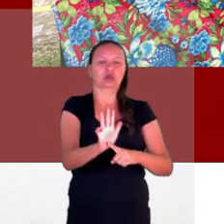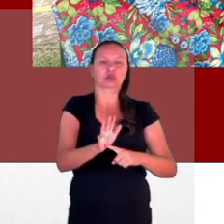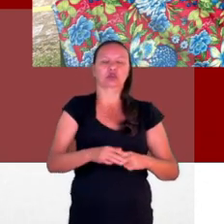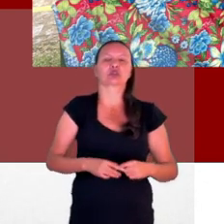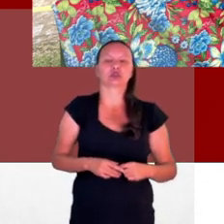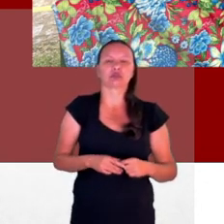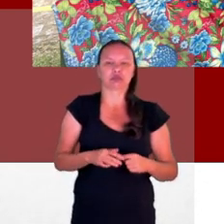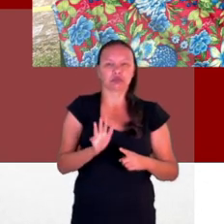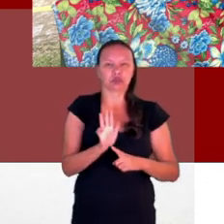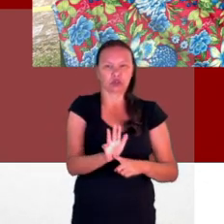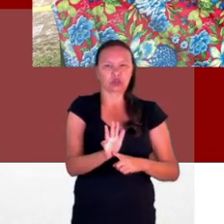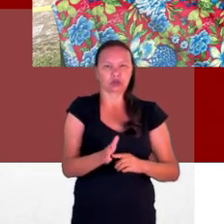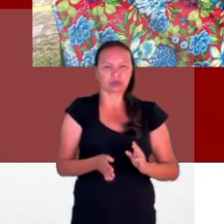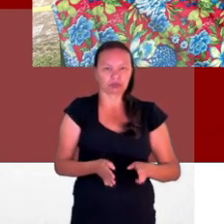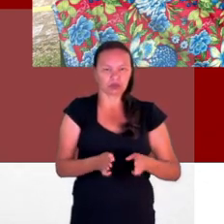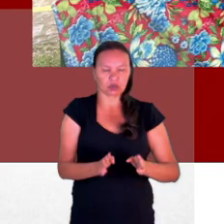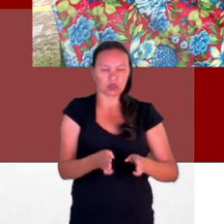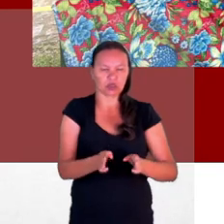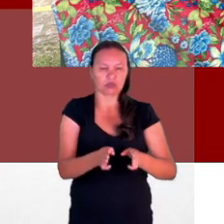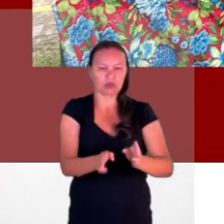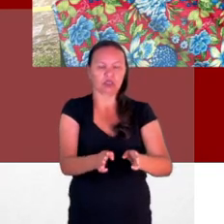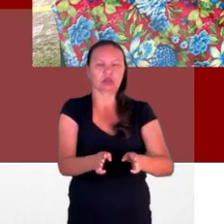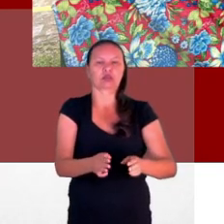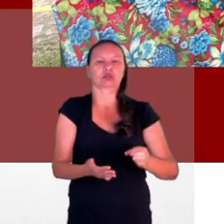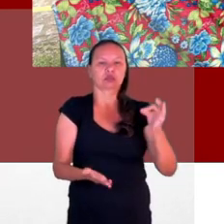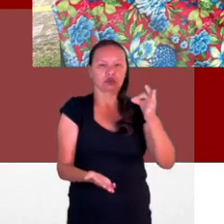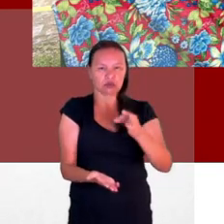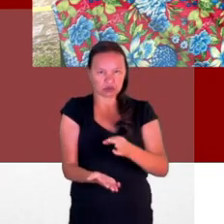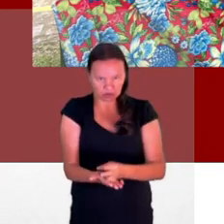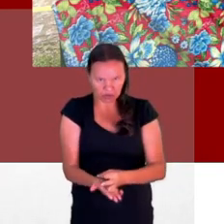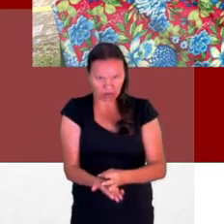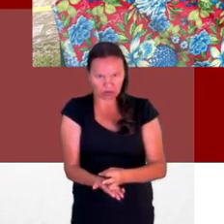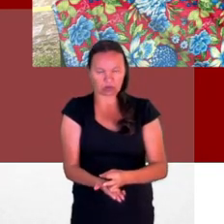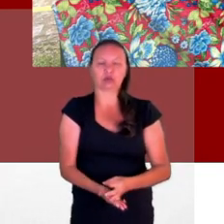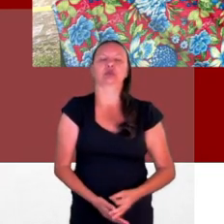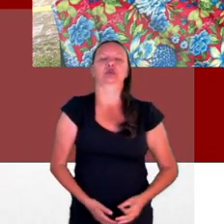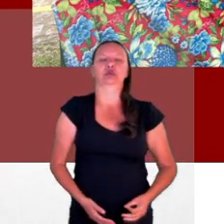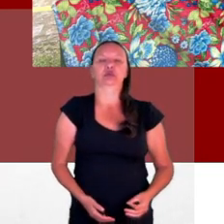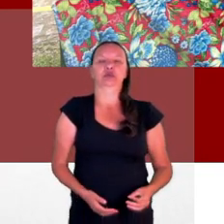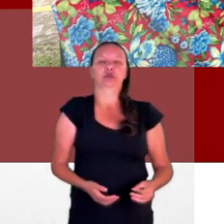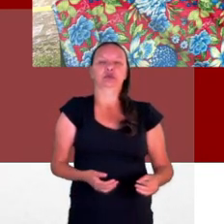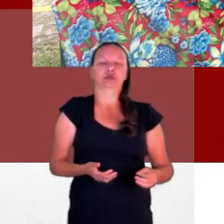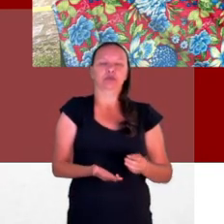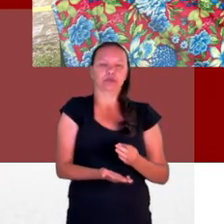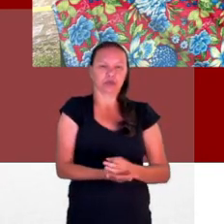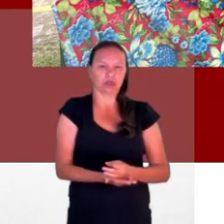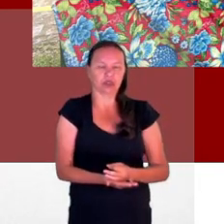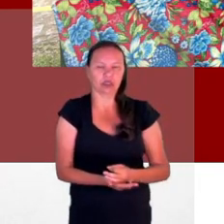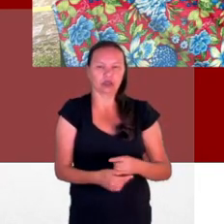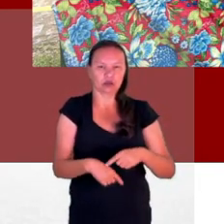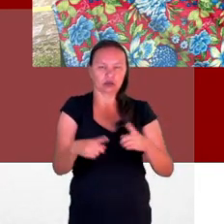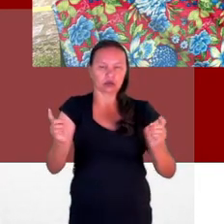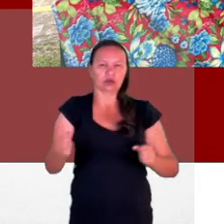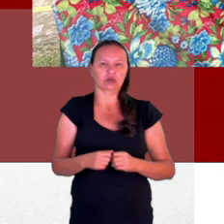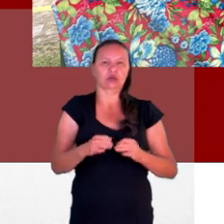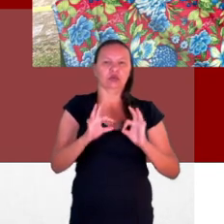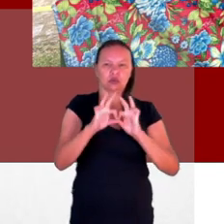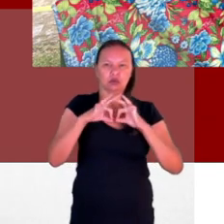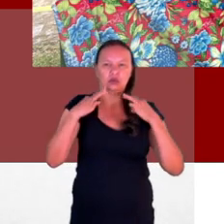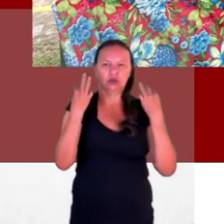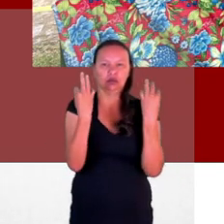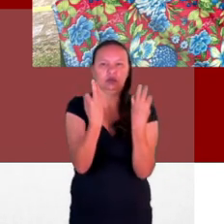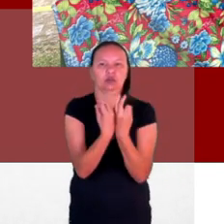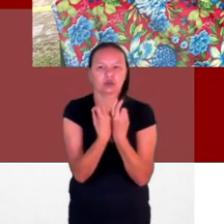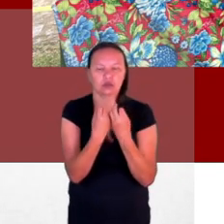estamos no caminho certo né quer dizer a feirinha fortalecendo os agricultores familiares né e